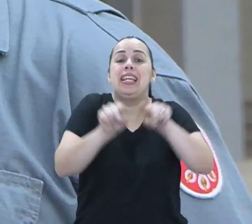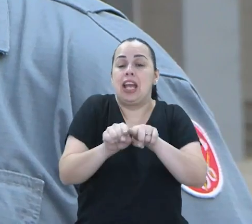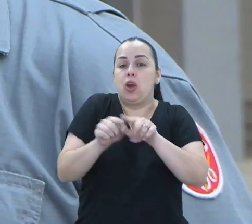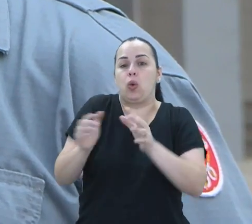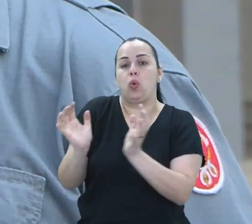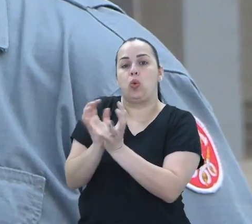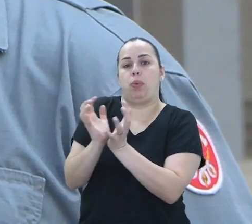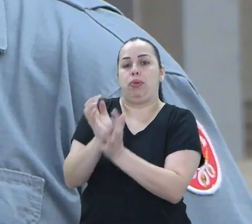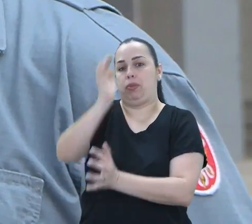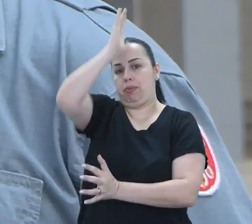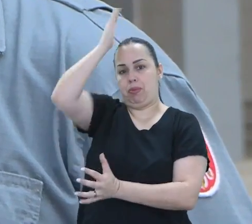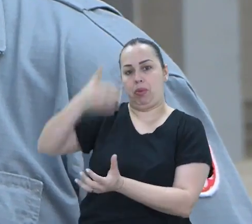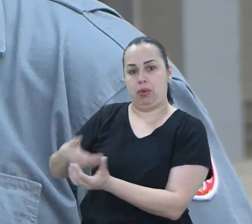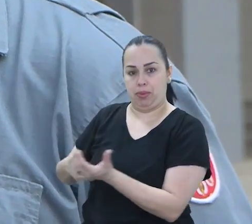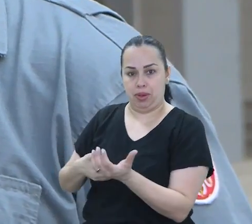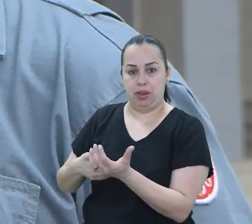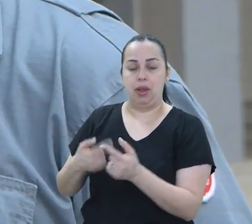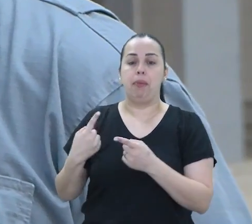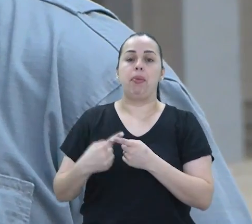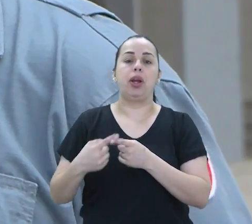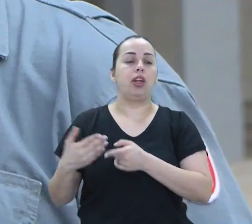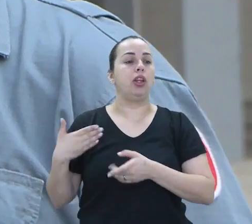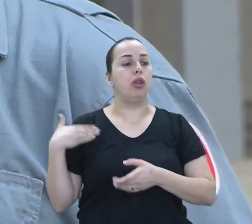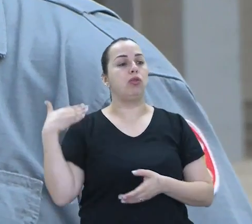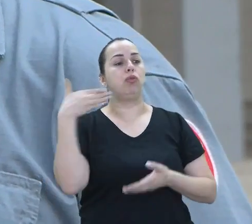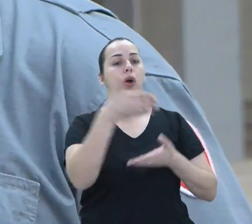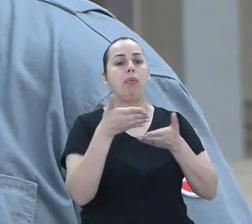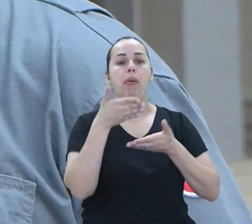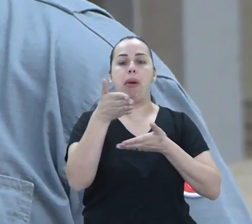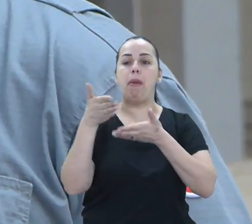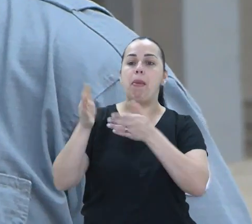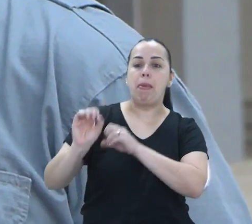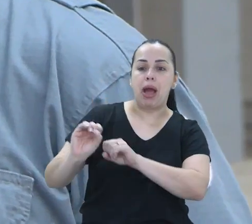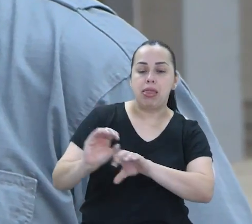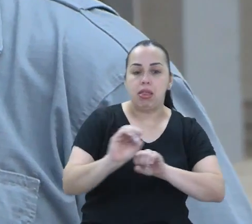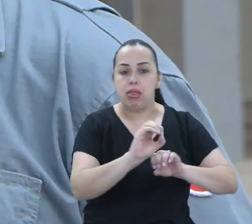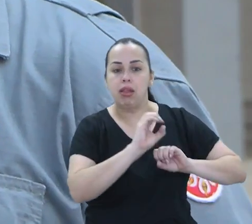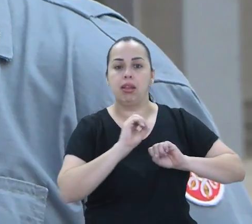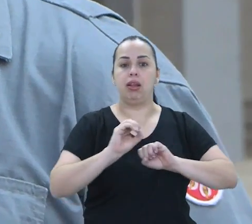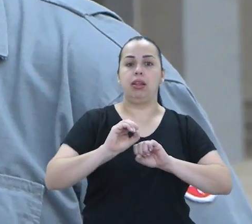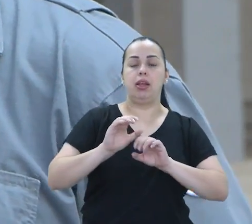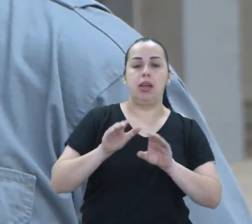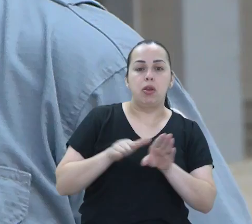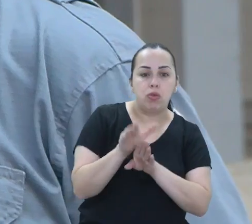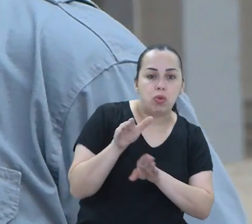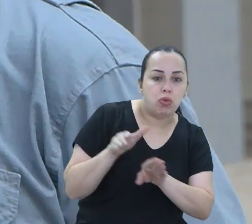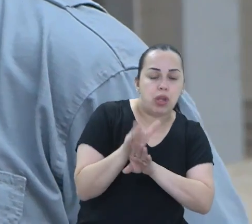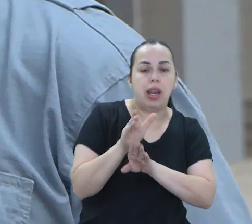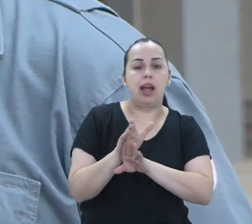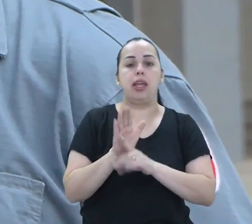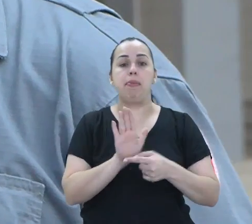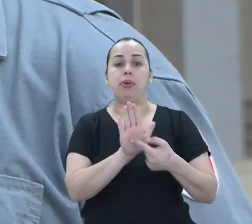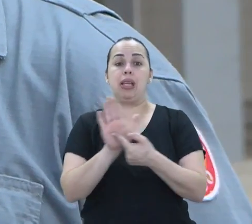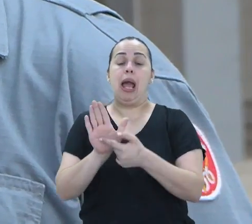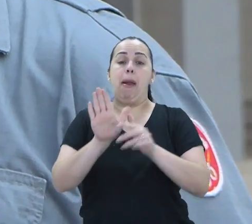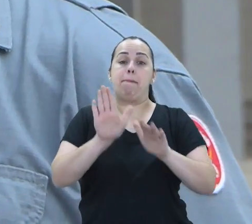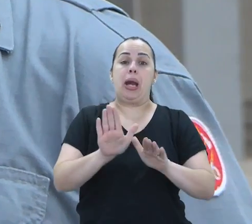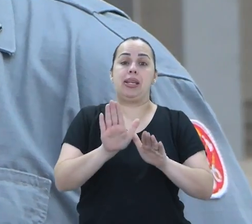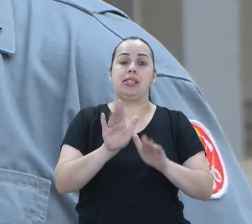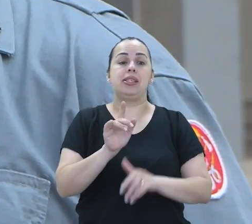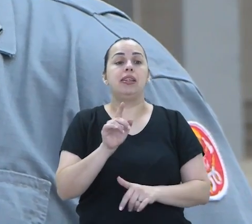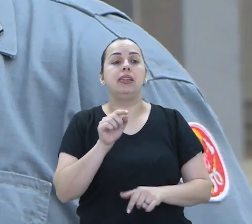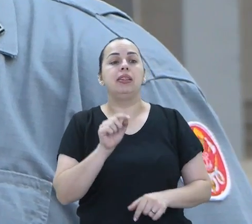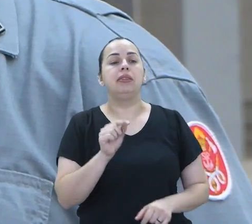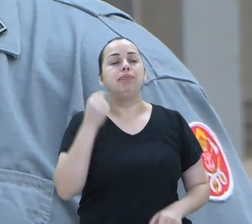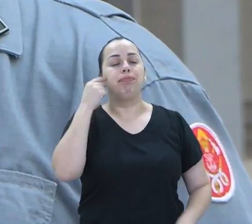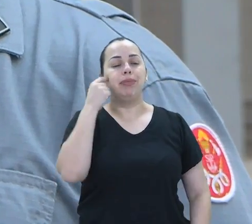Corpo de Bombeiros, porque nós teremos aí a atividade de estar indo para as escolas, ensinar, orientar, mostrar como é que faz, mas